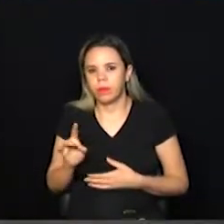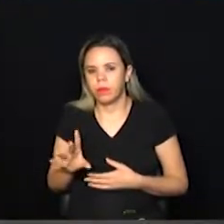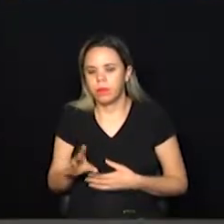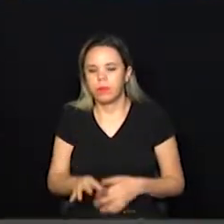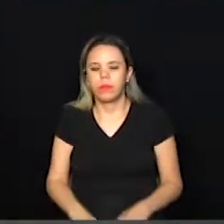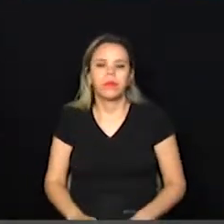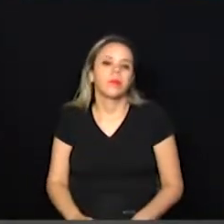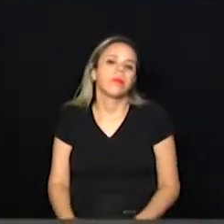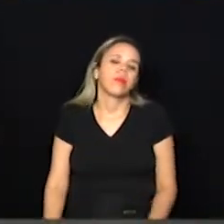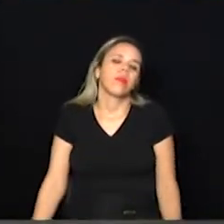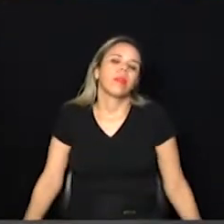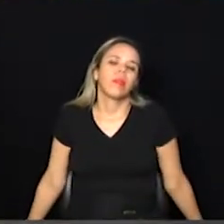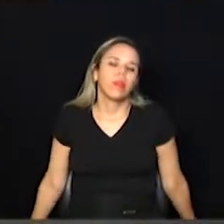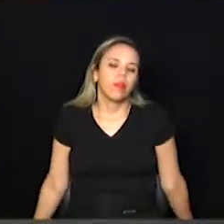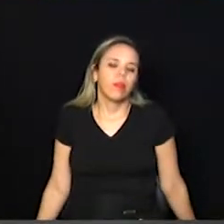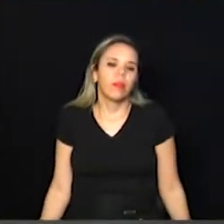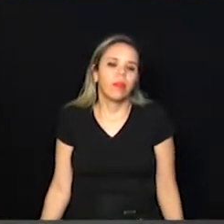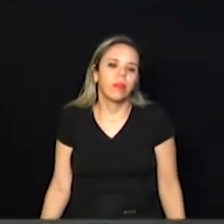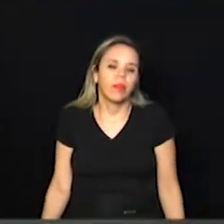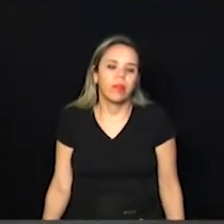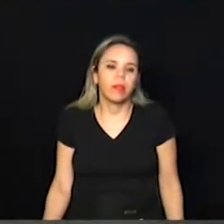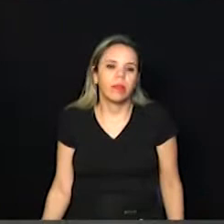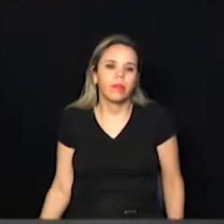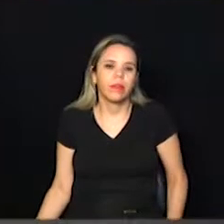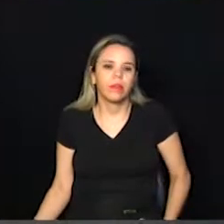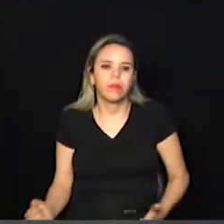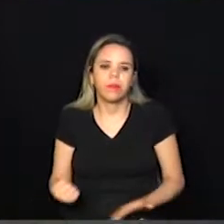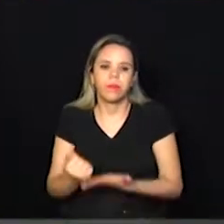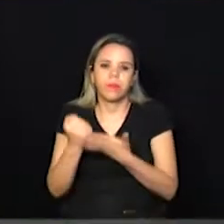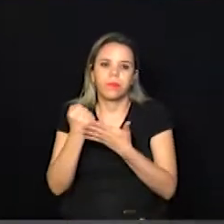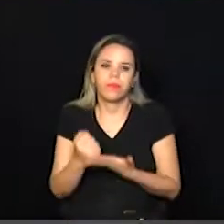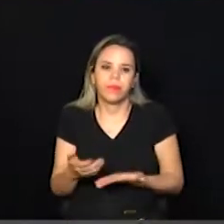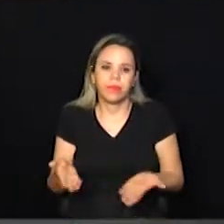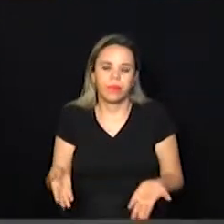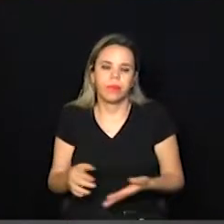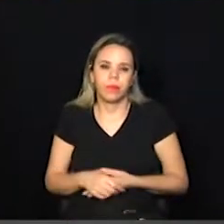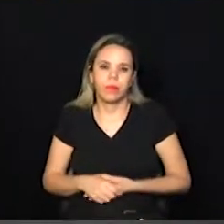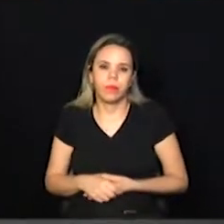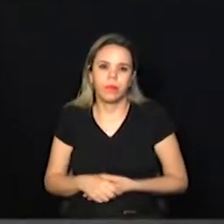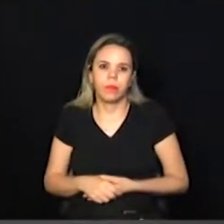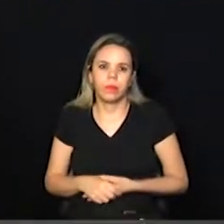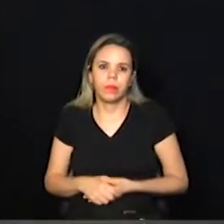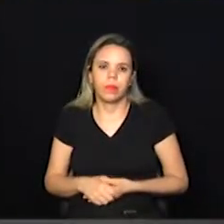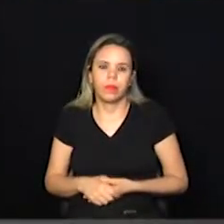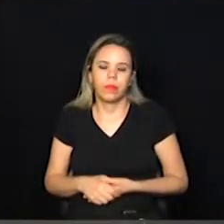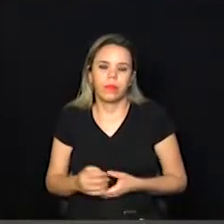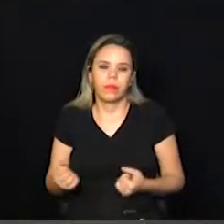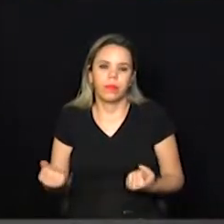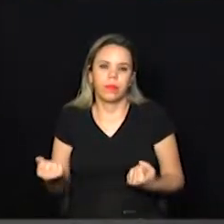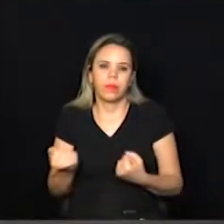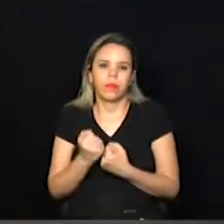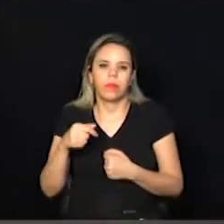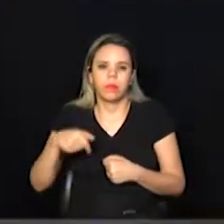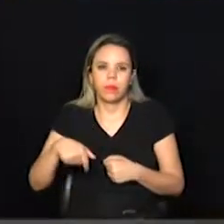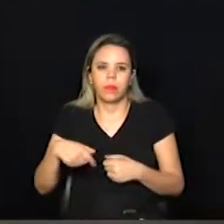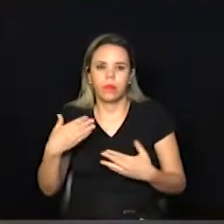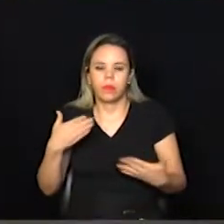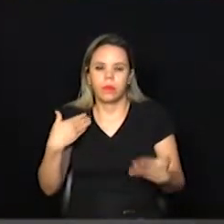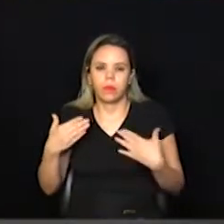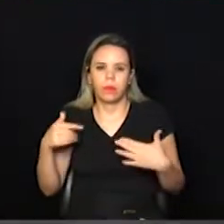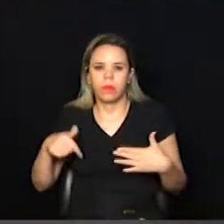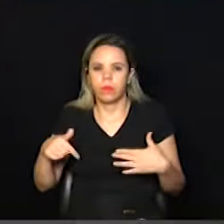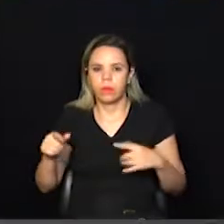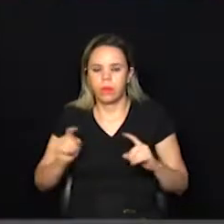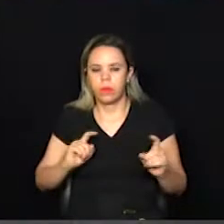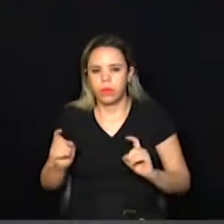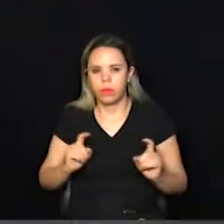questionamentos no sentido de colaborar e de contribuir com o debate